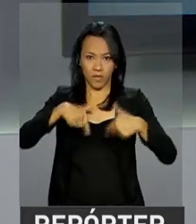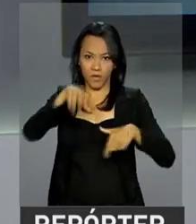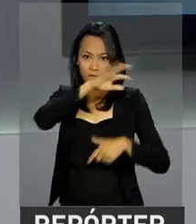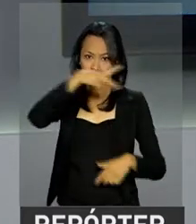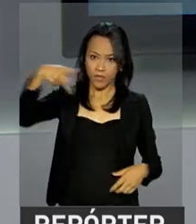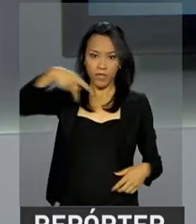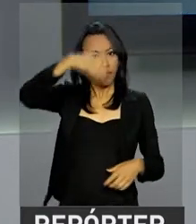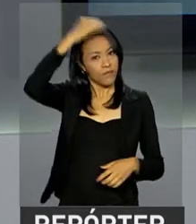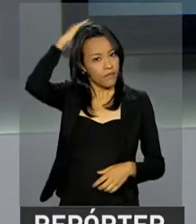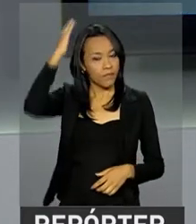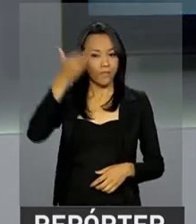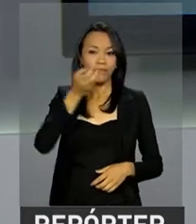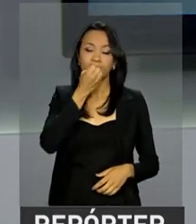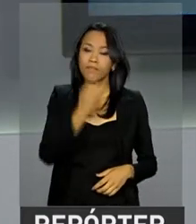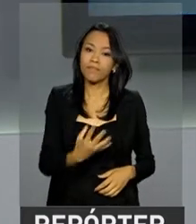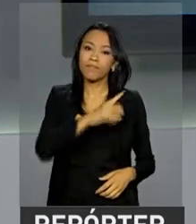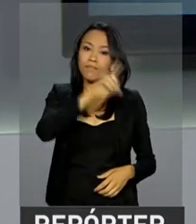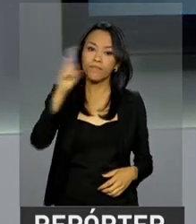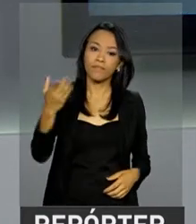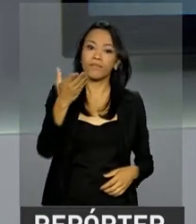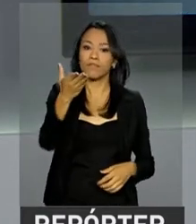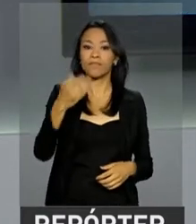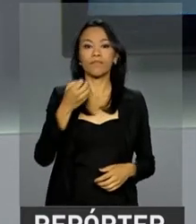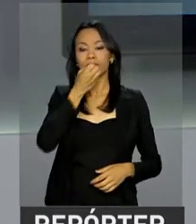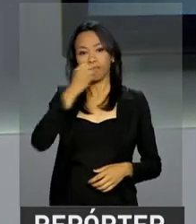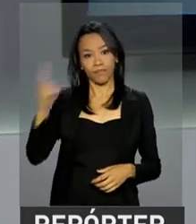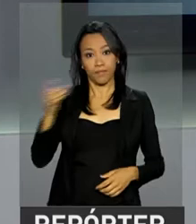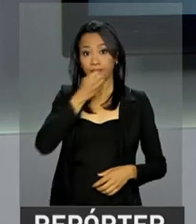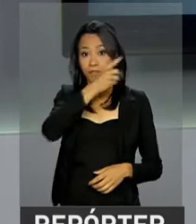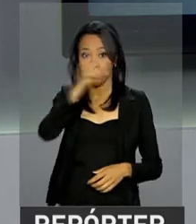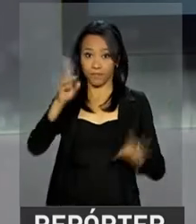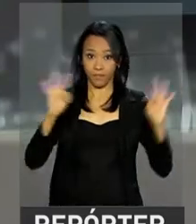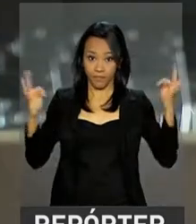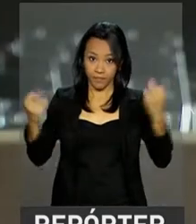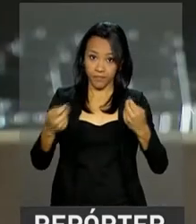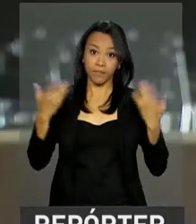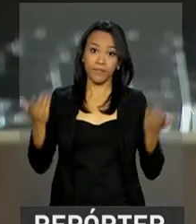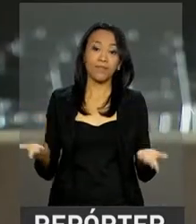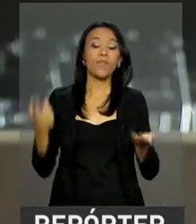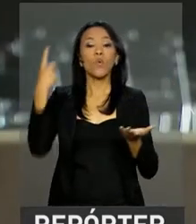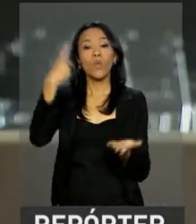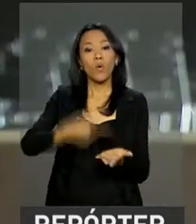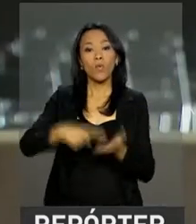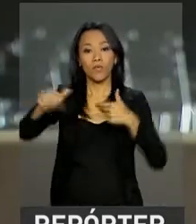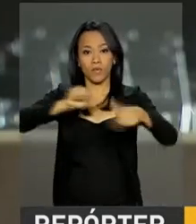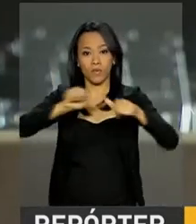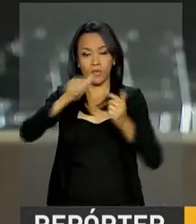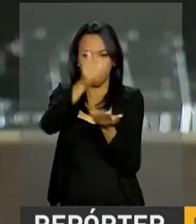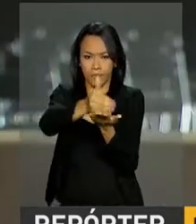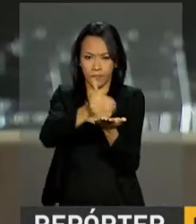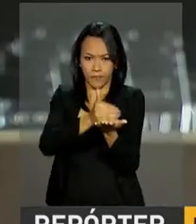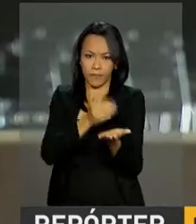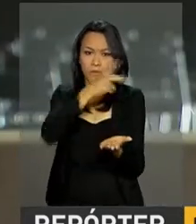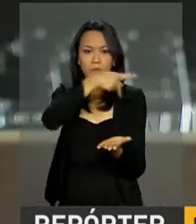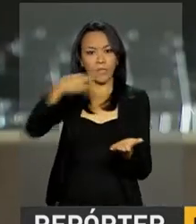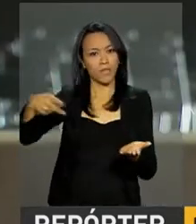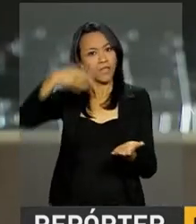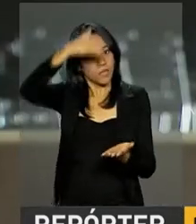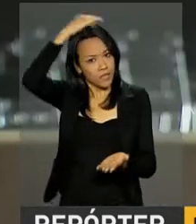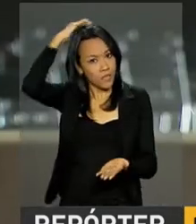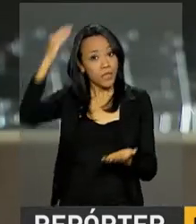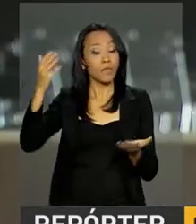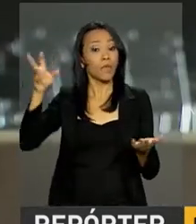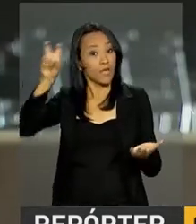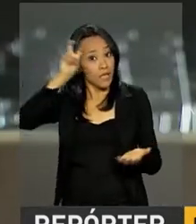ney bom dia pra você bom dia pra isso é bom dia a todos olha aí seus compromissos do presidente michel temer para esta quinta feira